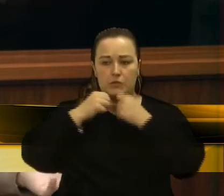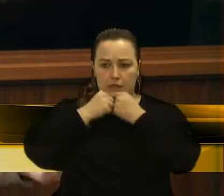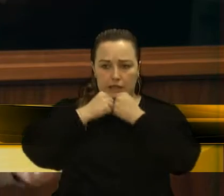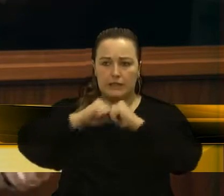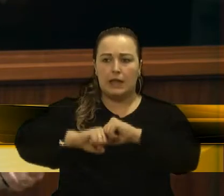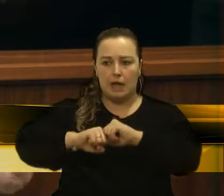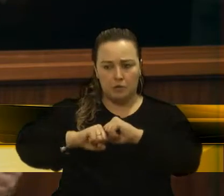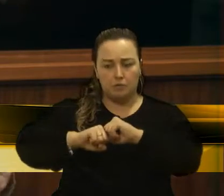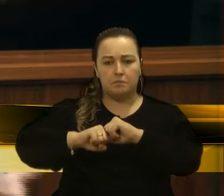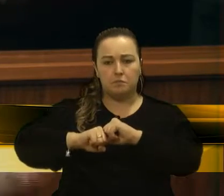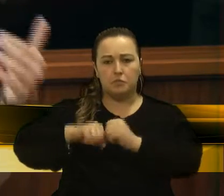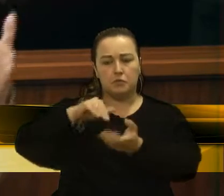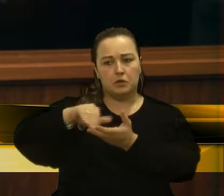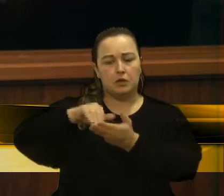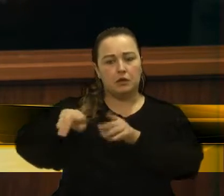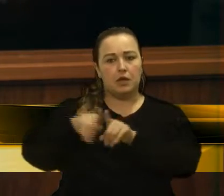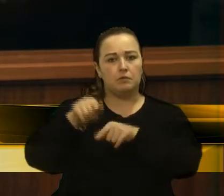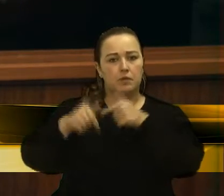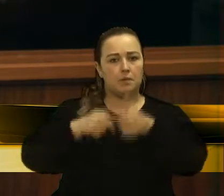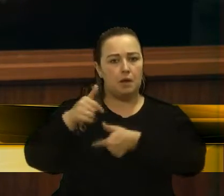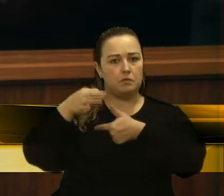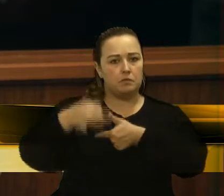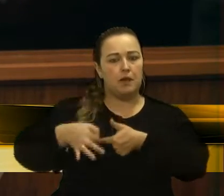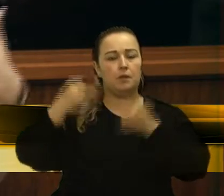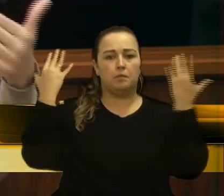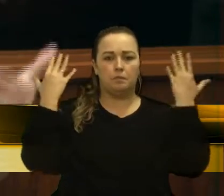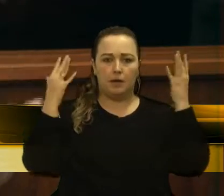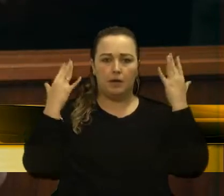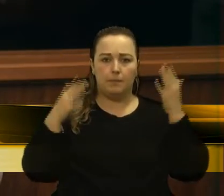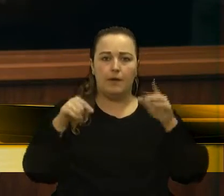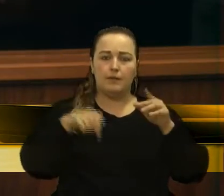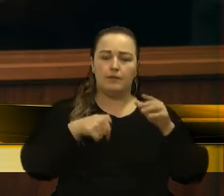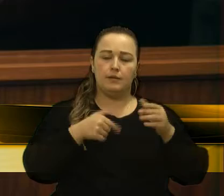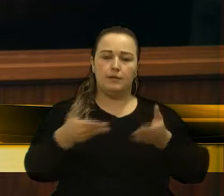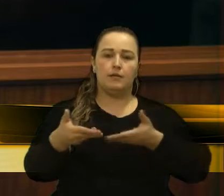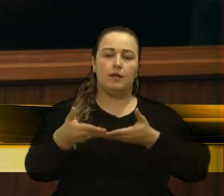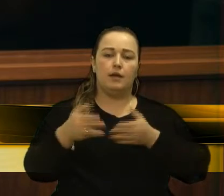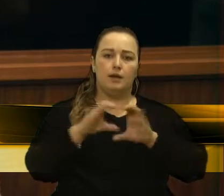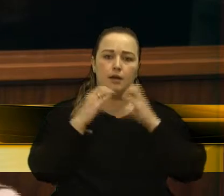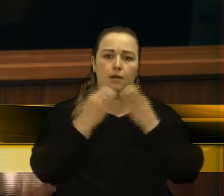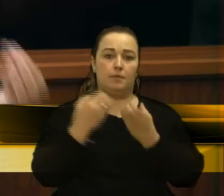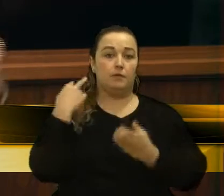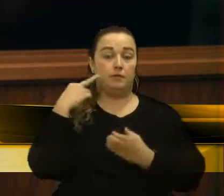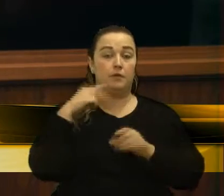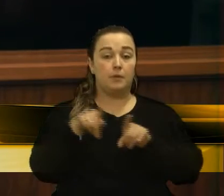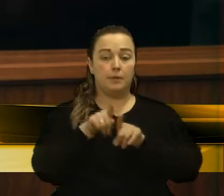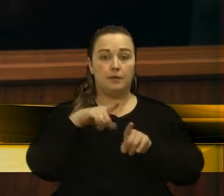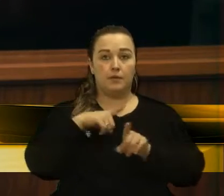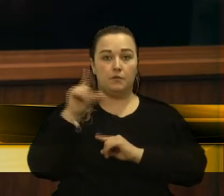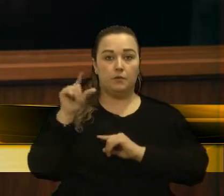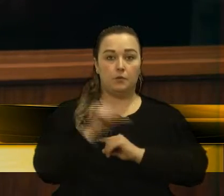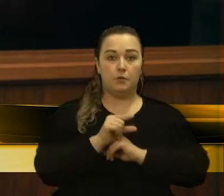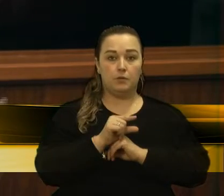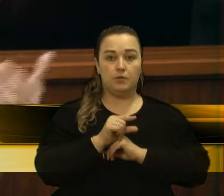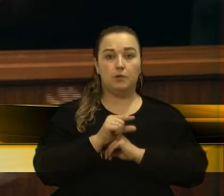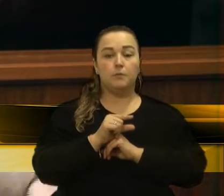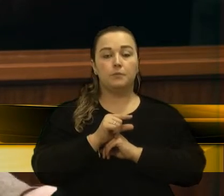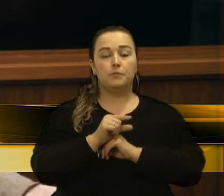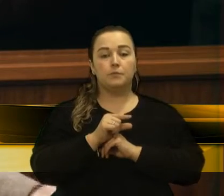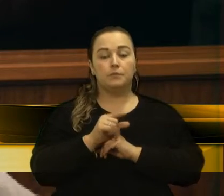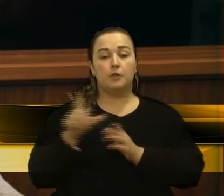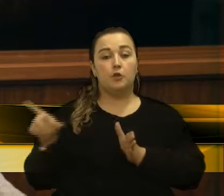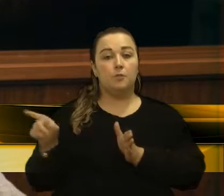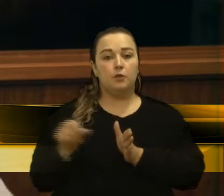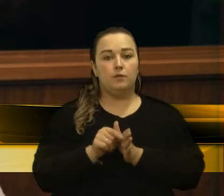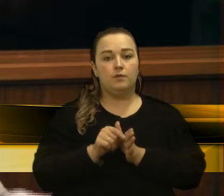reconhecer. A gente também, aqui na Câmara, atendemos algumas situações em que teve a redução no perímetro urbano, né? A gente também teve